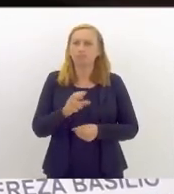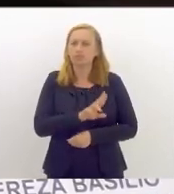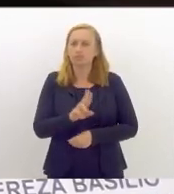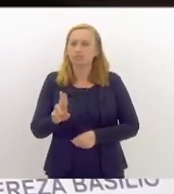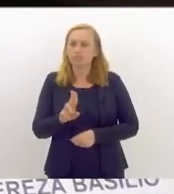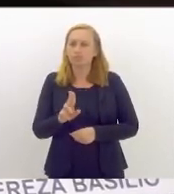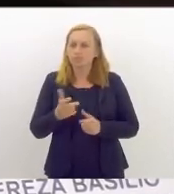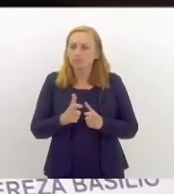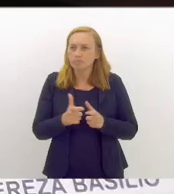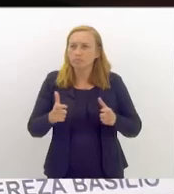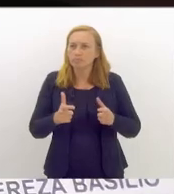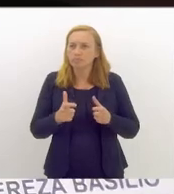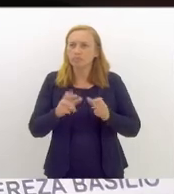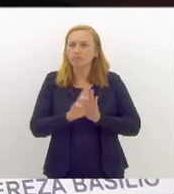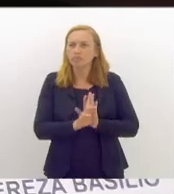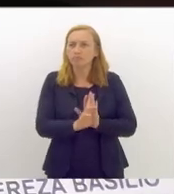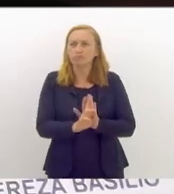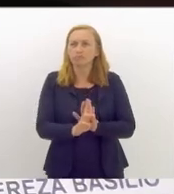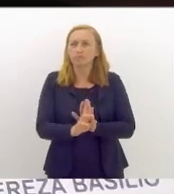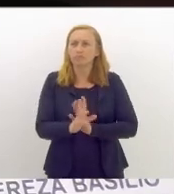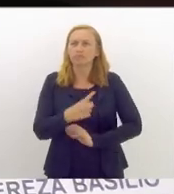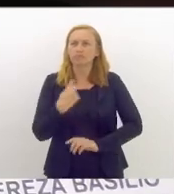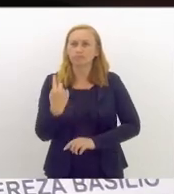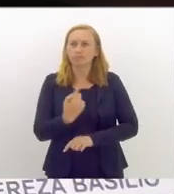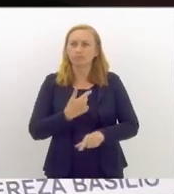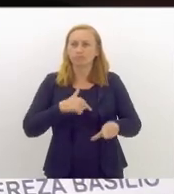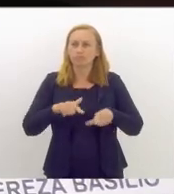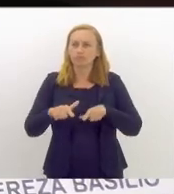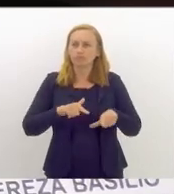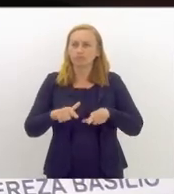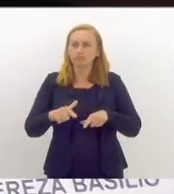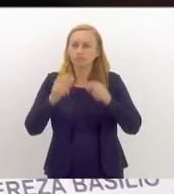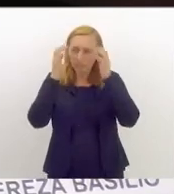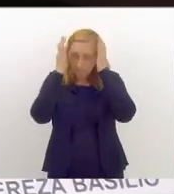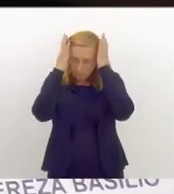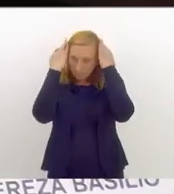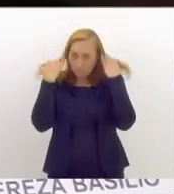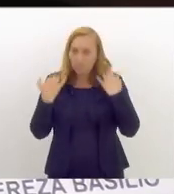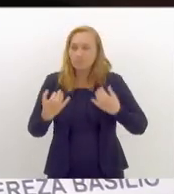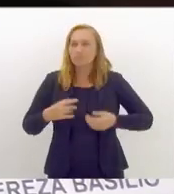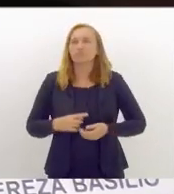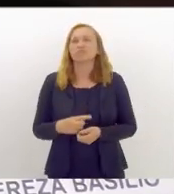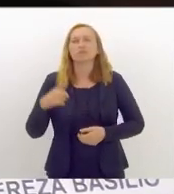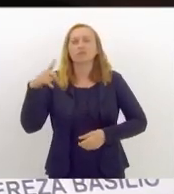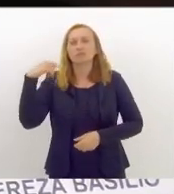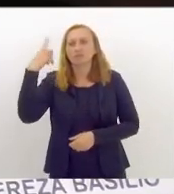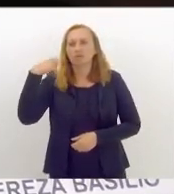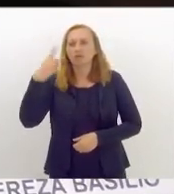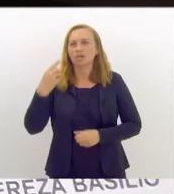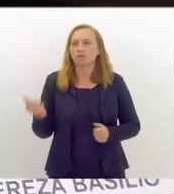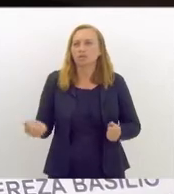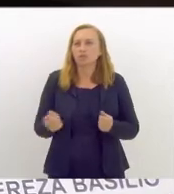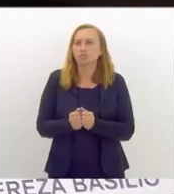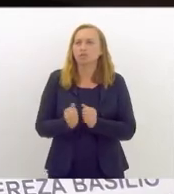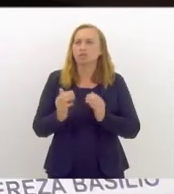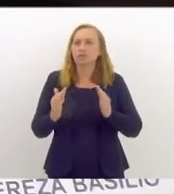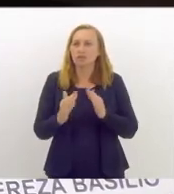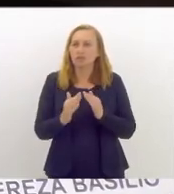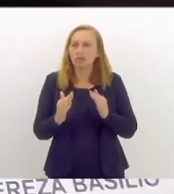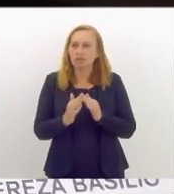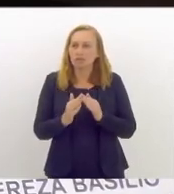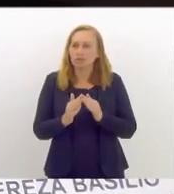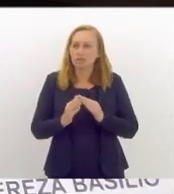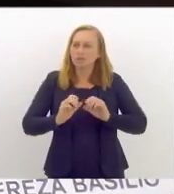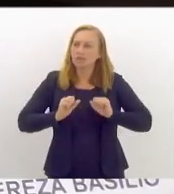desses grandes representantes da nossa classe advocacia que de braços dados com essa casa